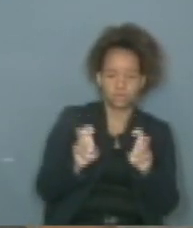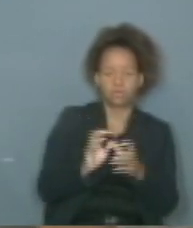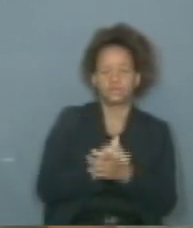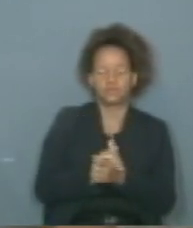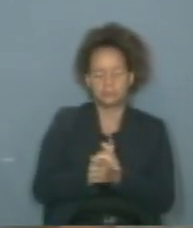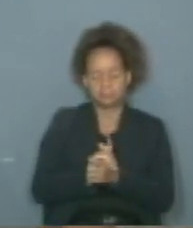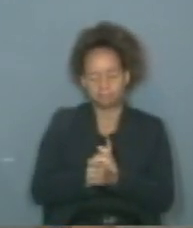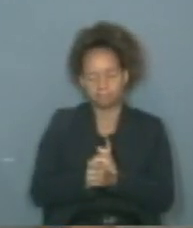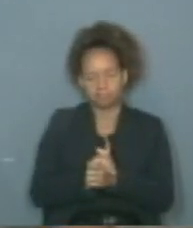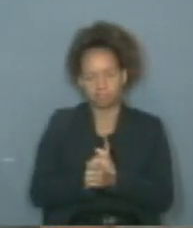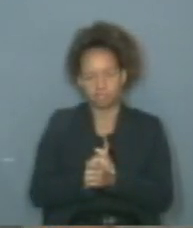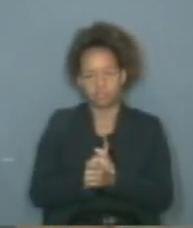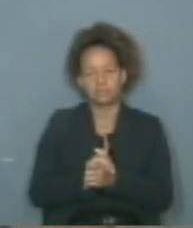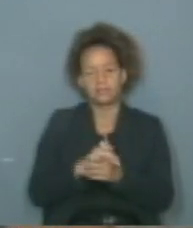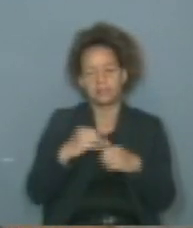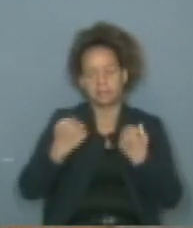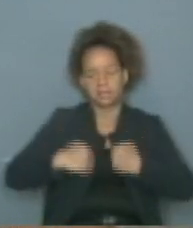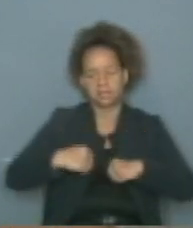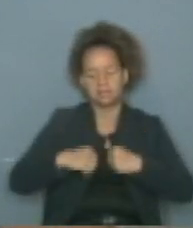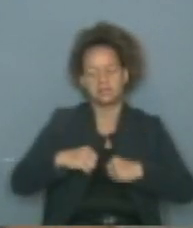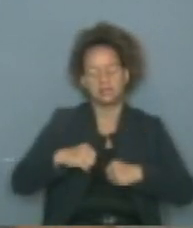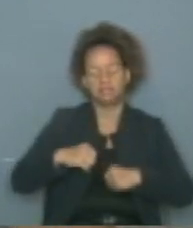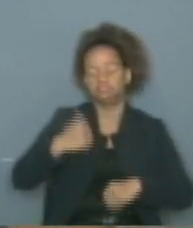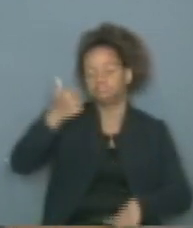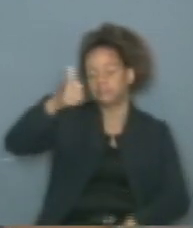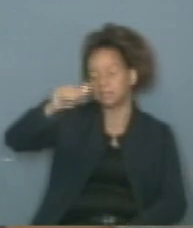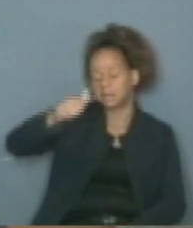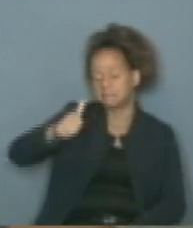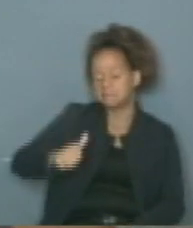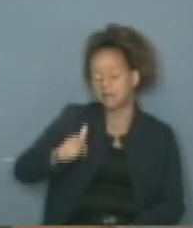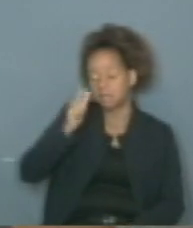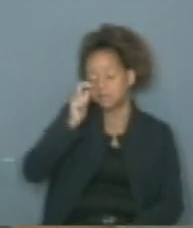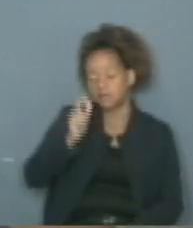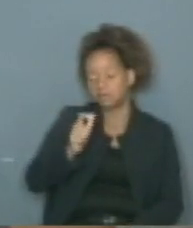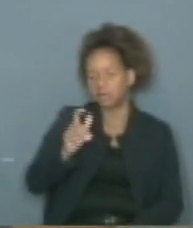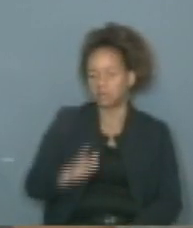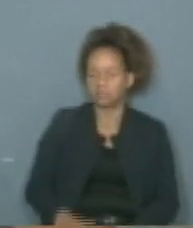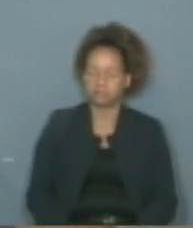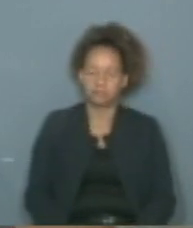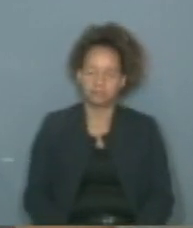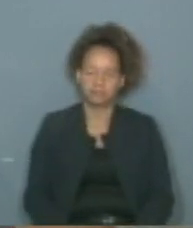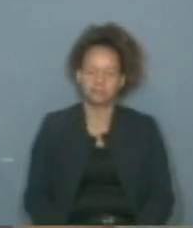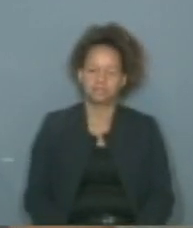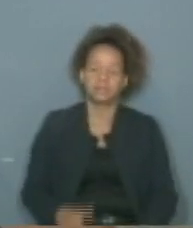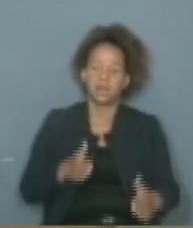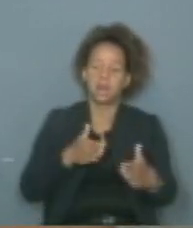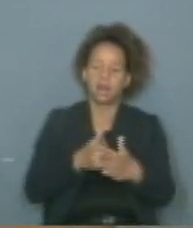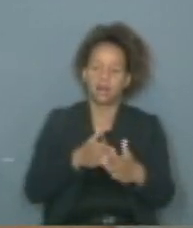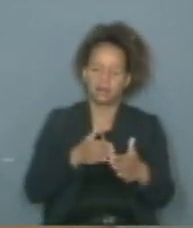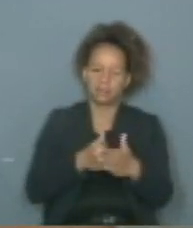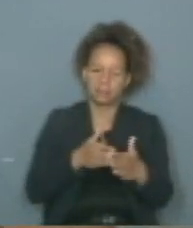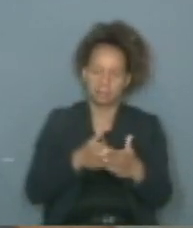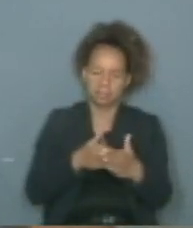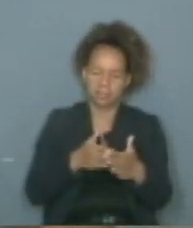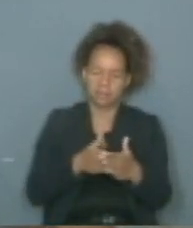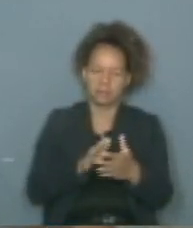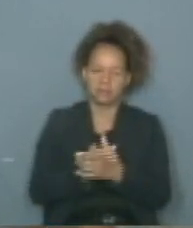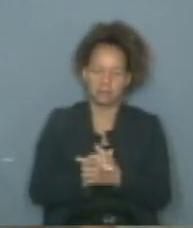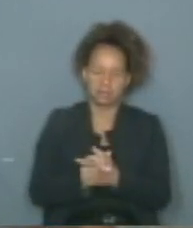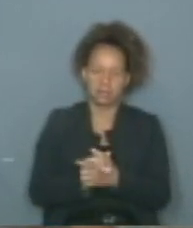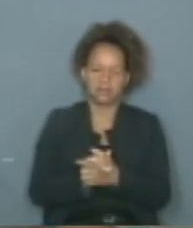de procedimentos que precisam ser corrigidos e observados. Vamos lá. O prazo